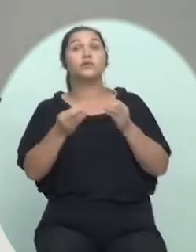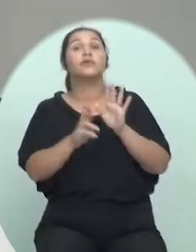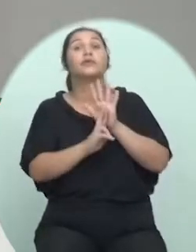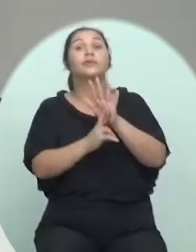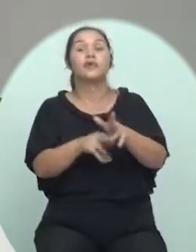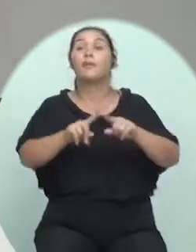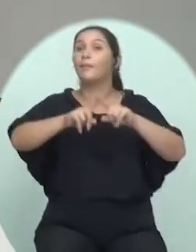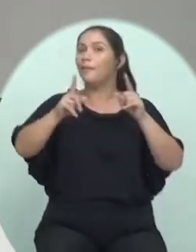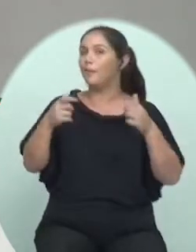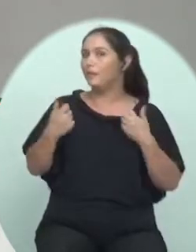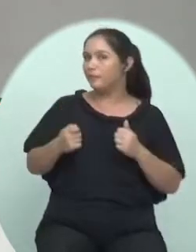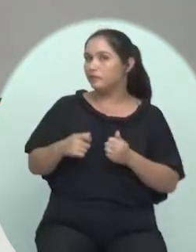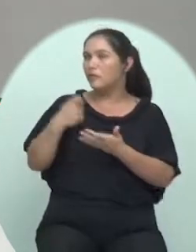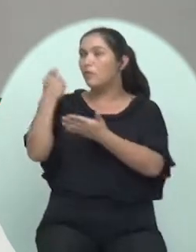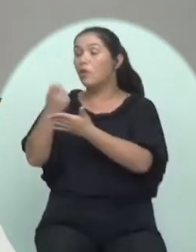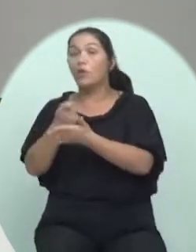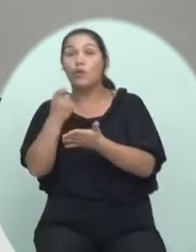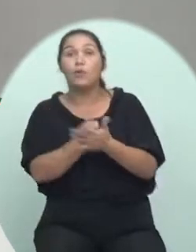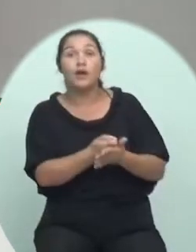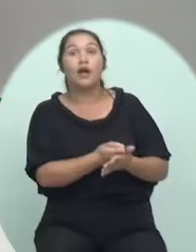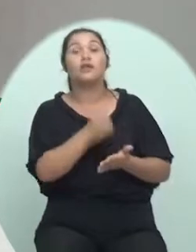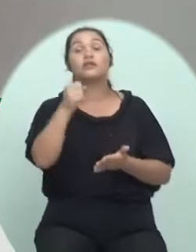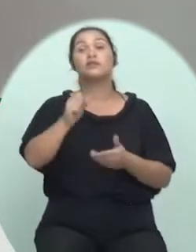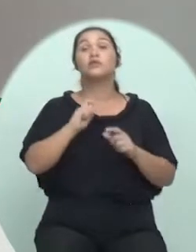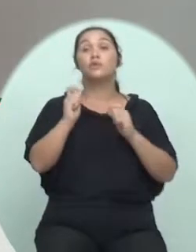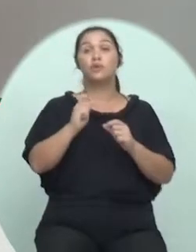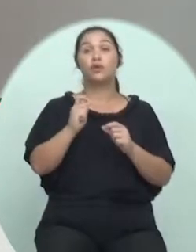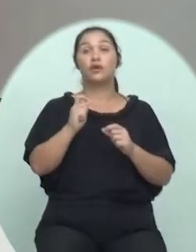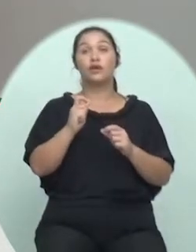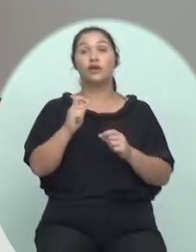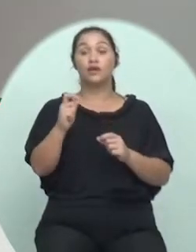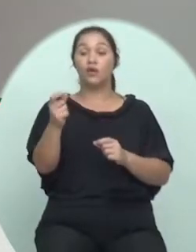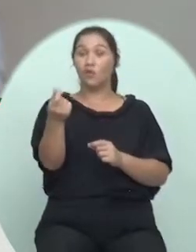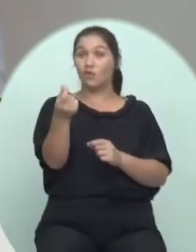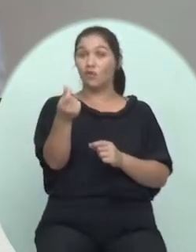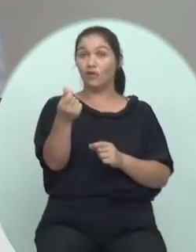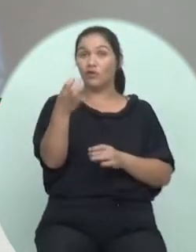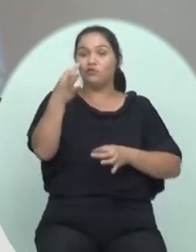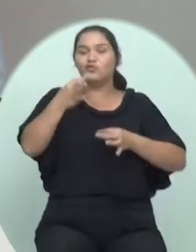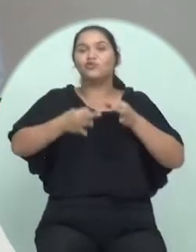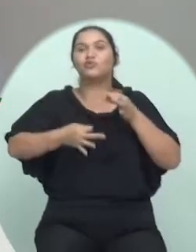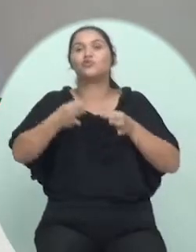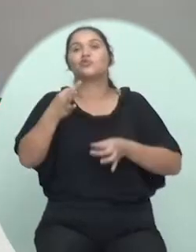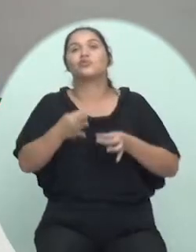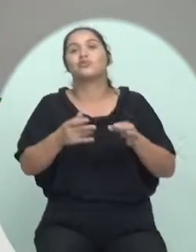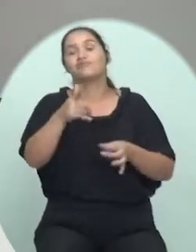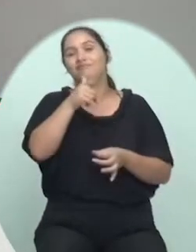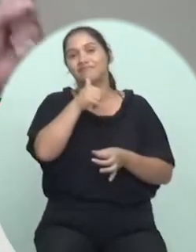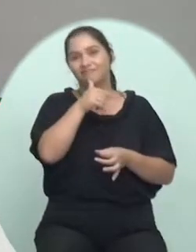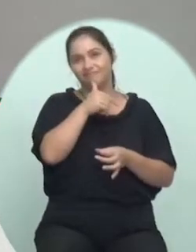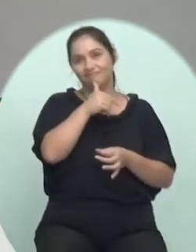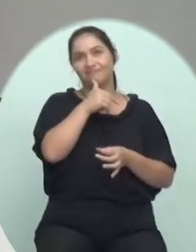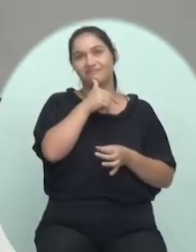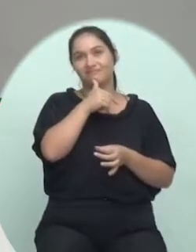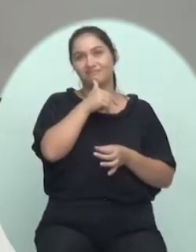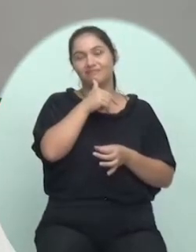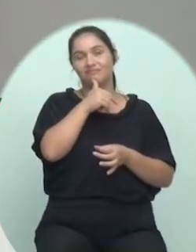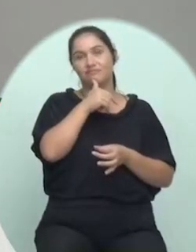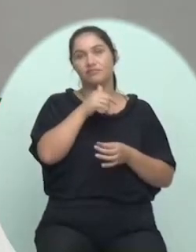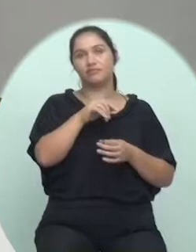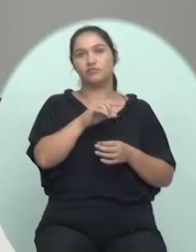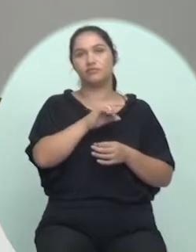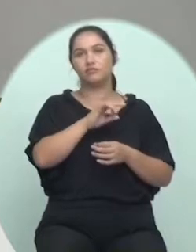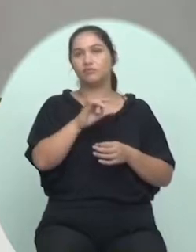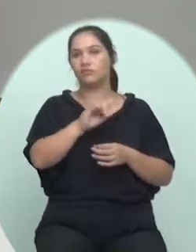sim cobrar o valor justo da água, efetivamente pelo consumo. Pelo consumo. Não é de simplesmente